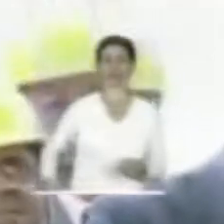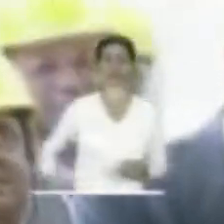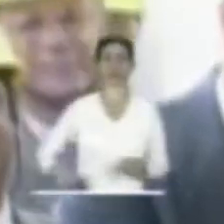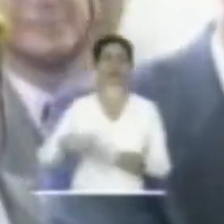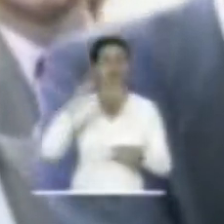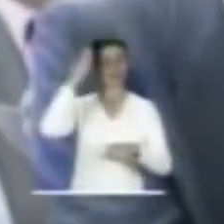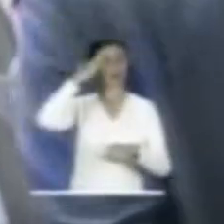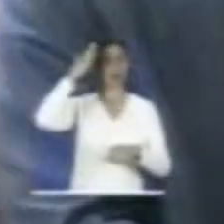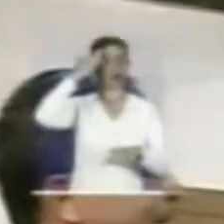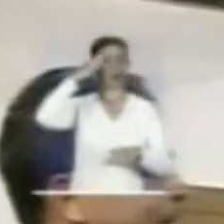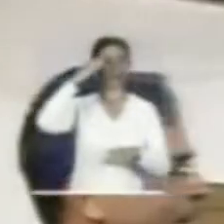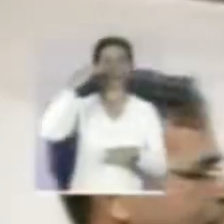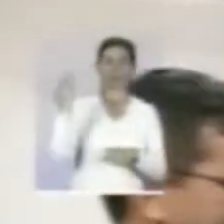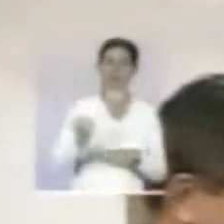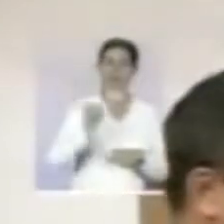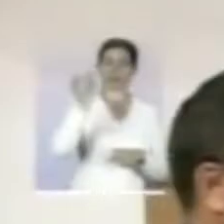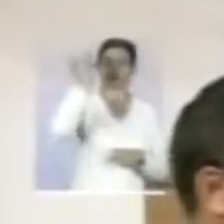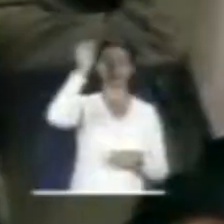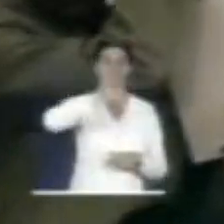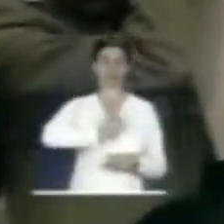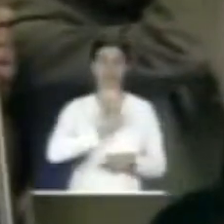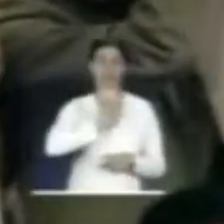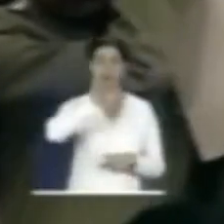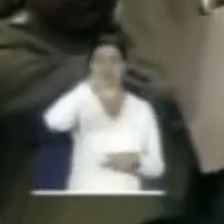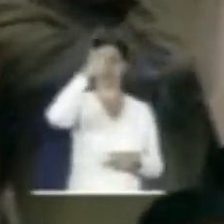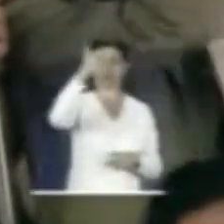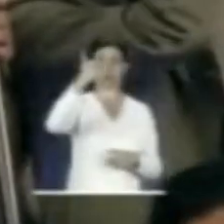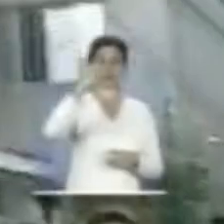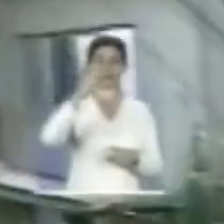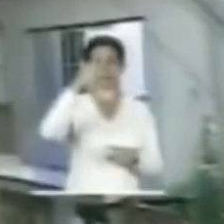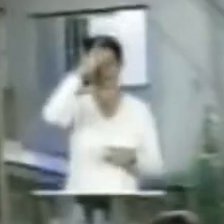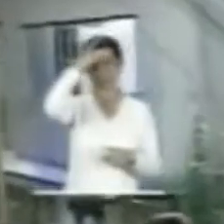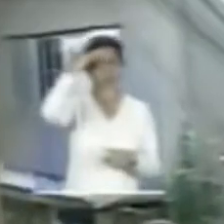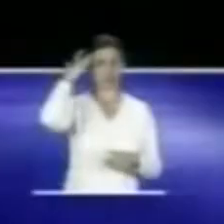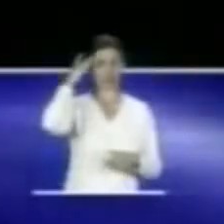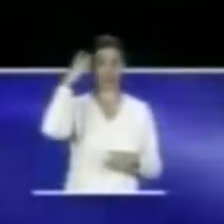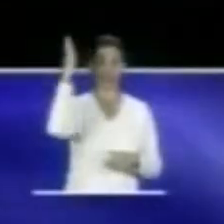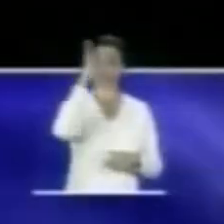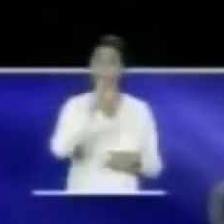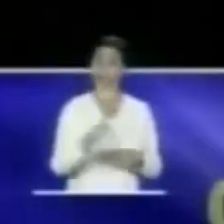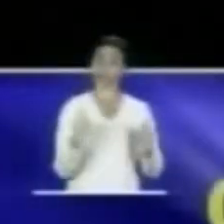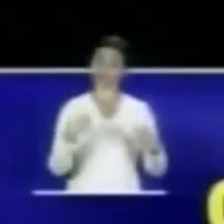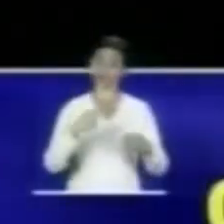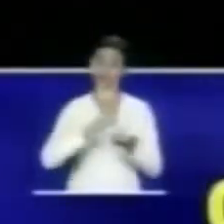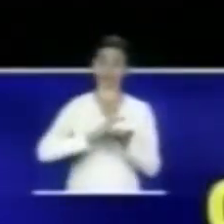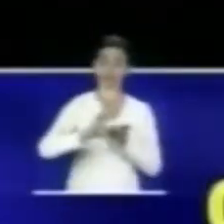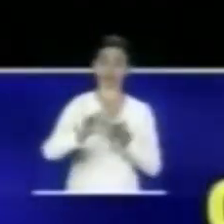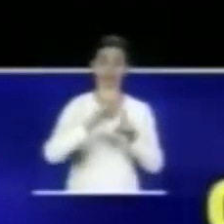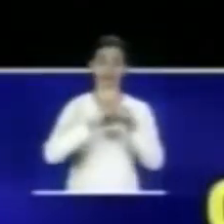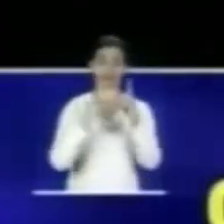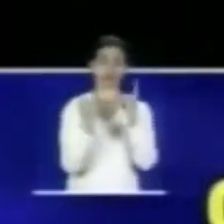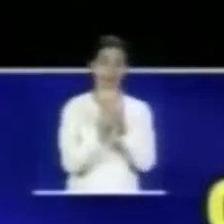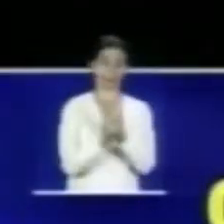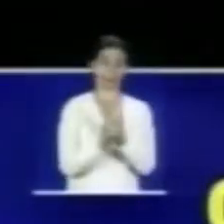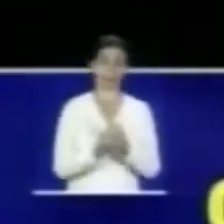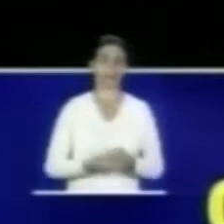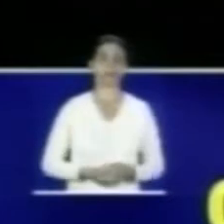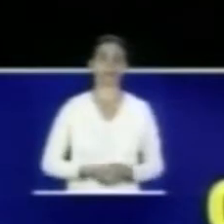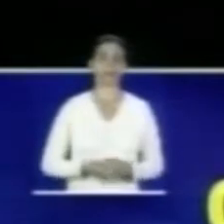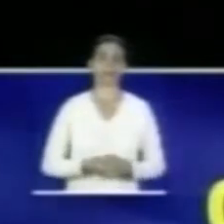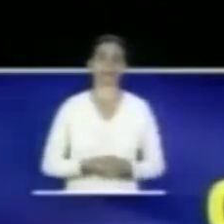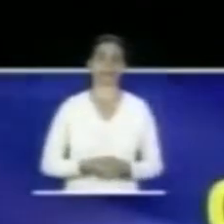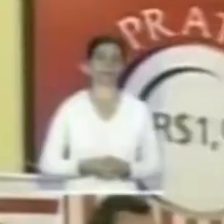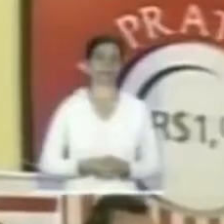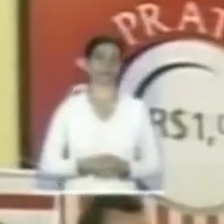sabe que a obra mais importante é a que melhora a vida das pessoas humildes. O Brasil precisa investir